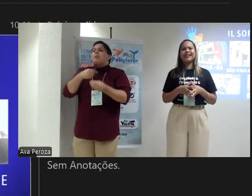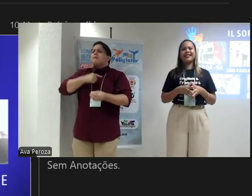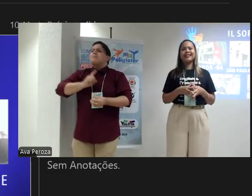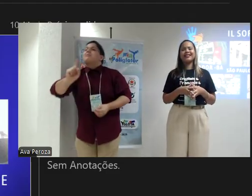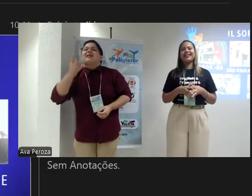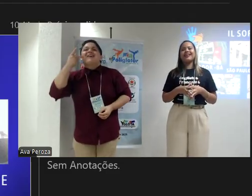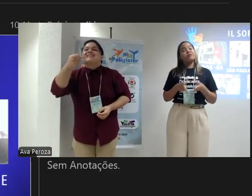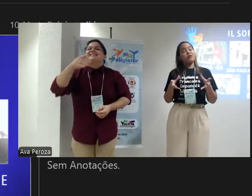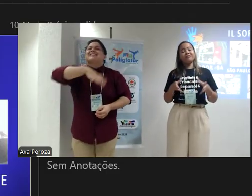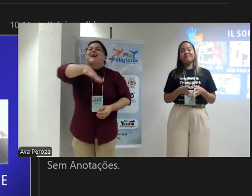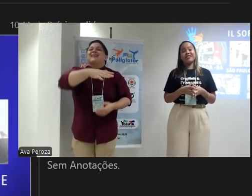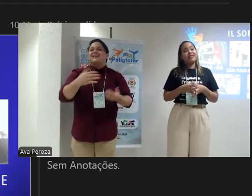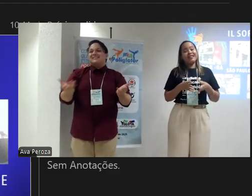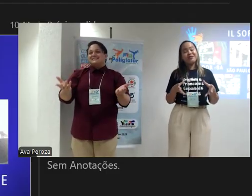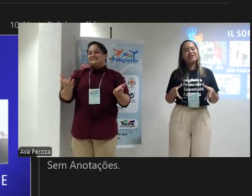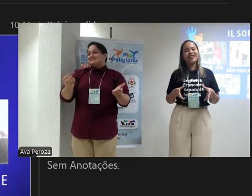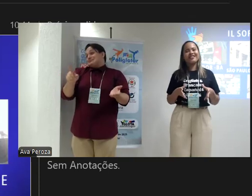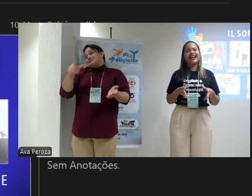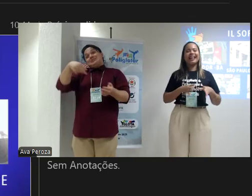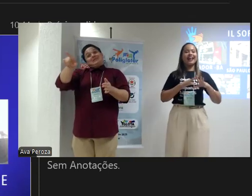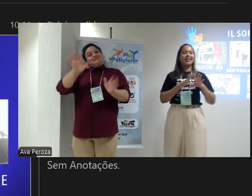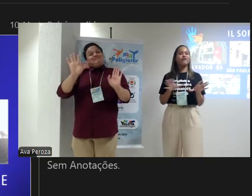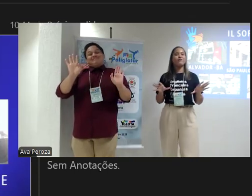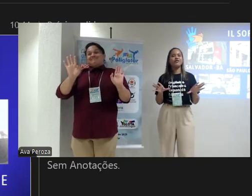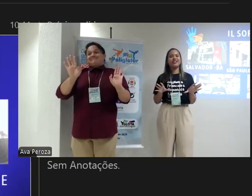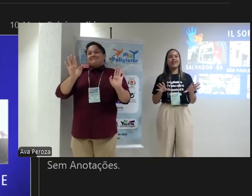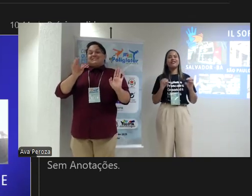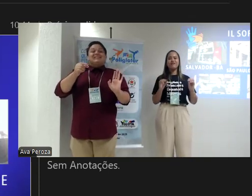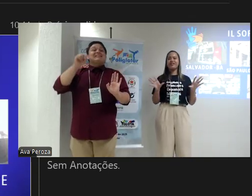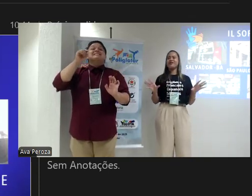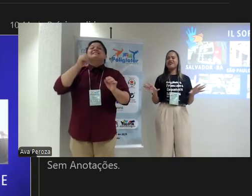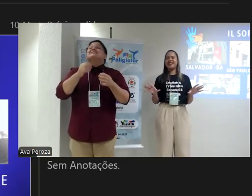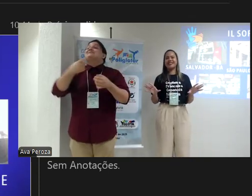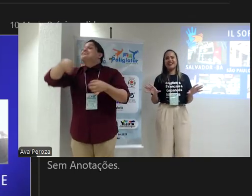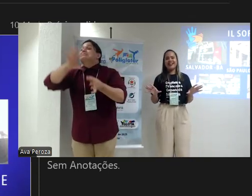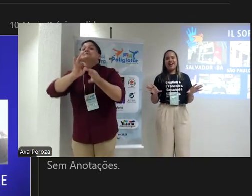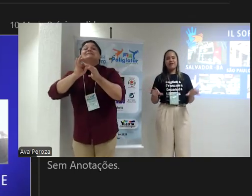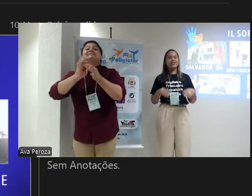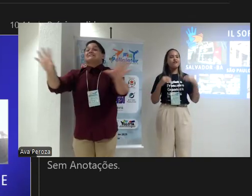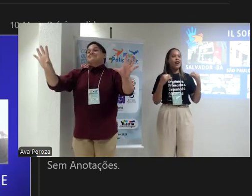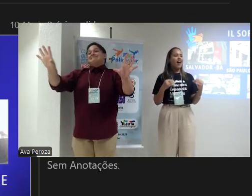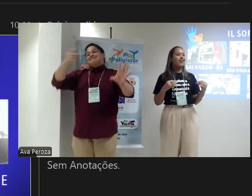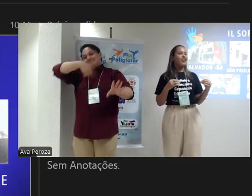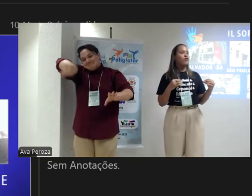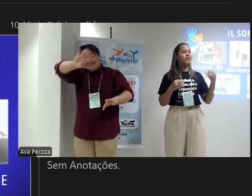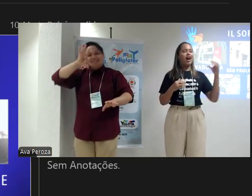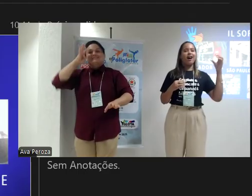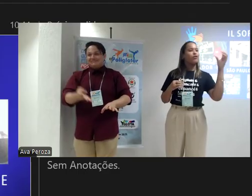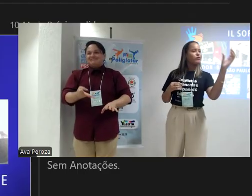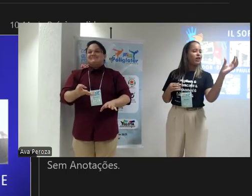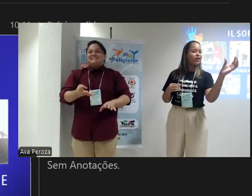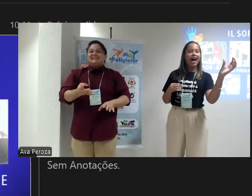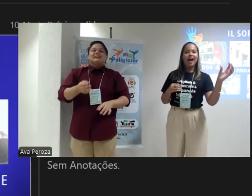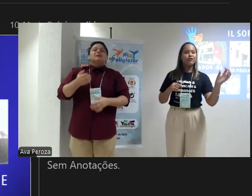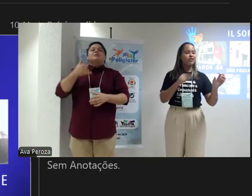fazer? Bom, você vai dar o seu jeito, né? Aquele famoso ditado, se vire nos 30. Você vai usar